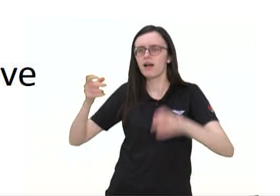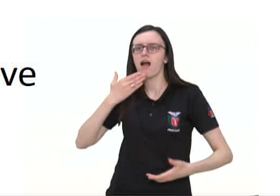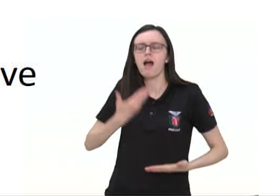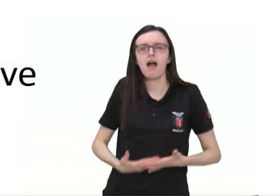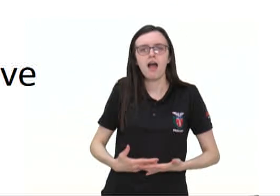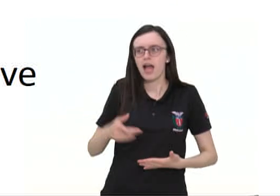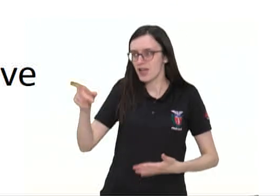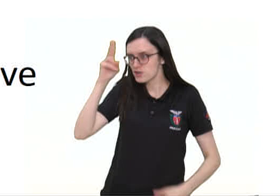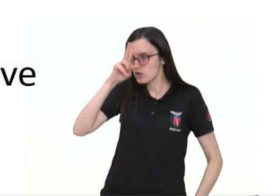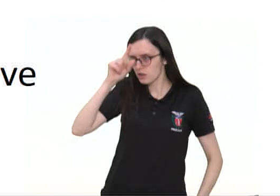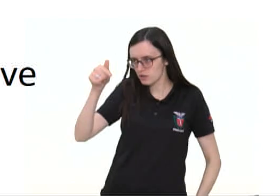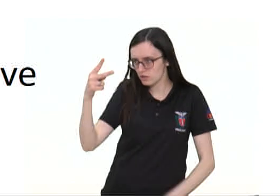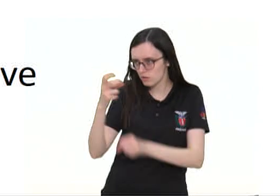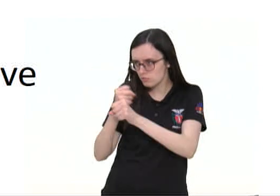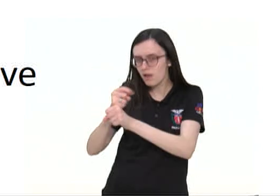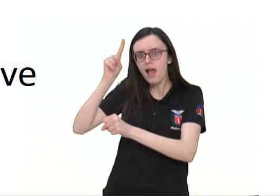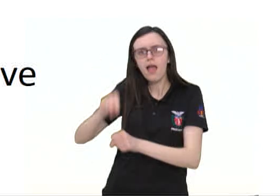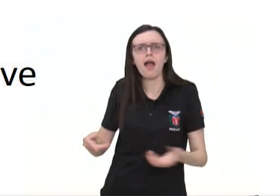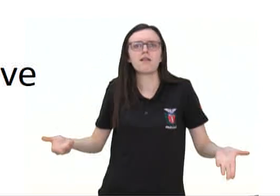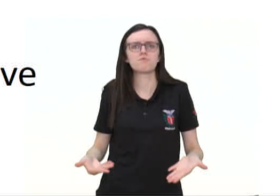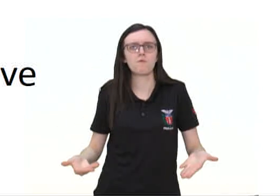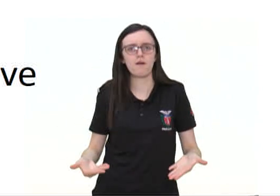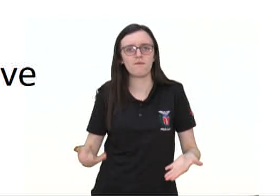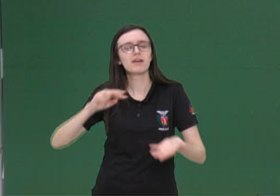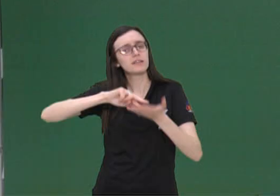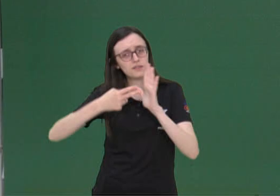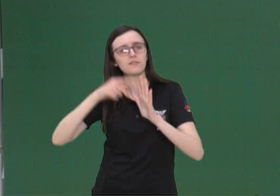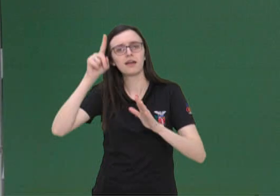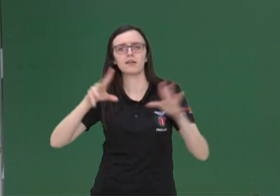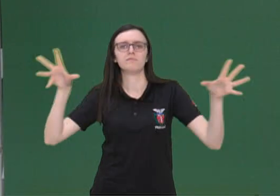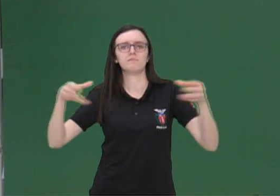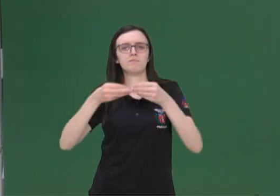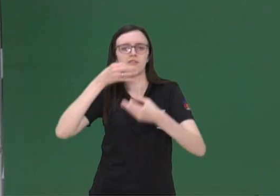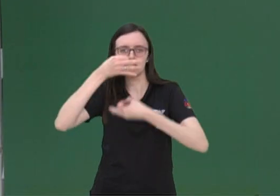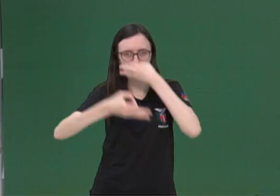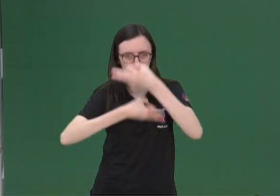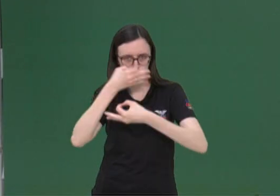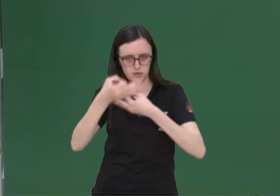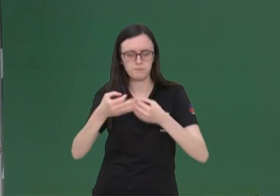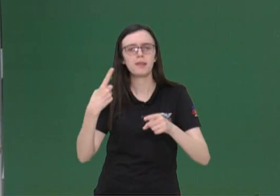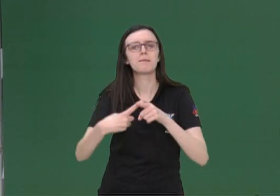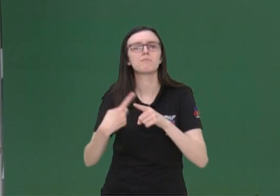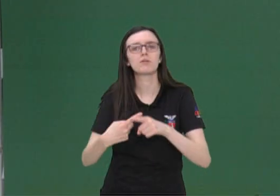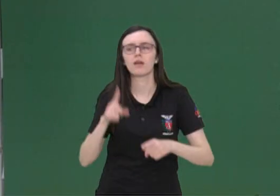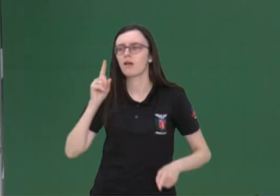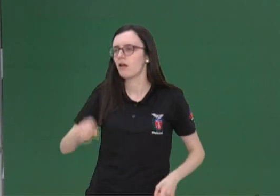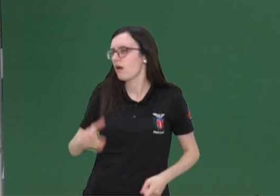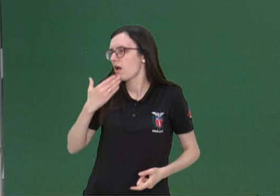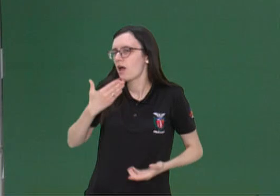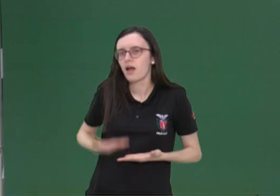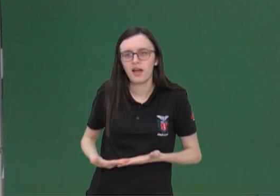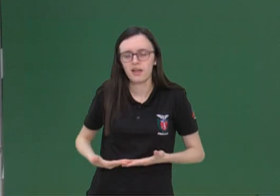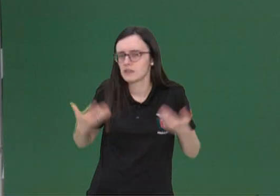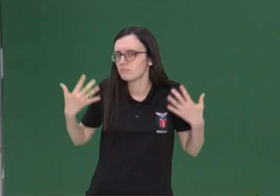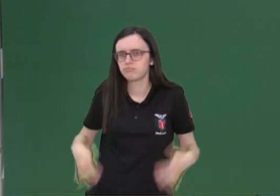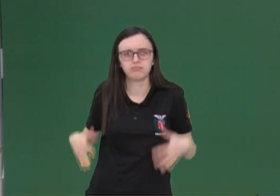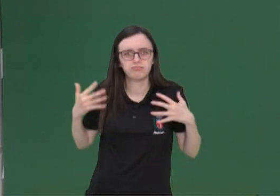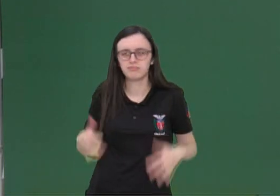tão atual, faz parte de uma resenha crítica. A gente percebe pela palavra incrível,